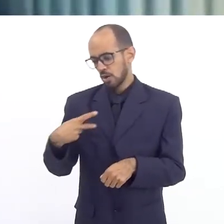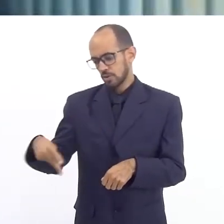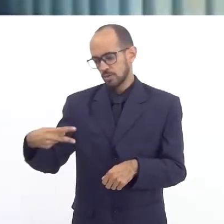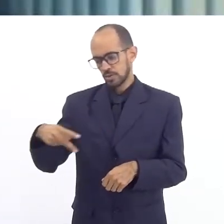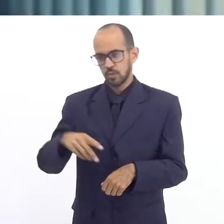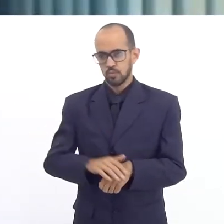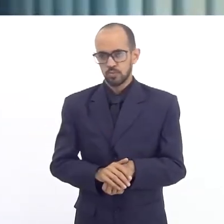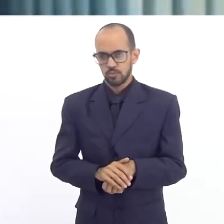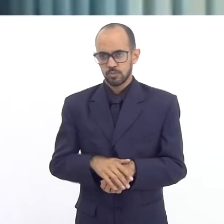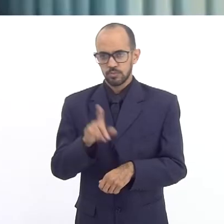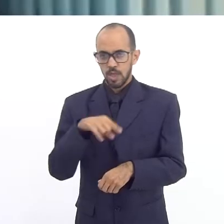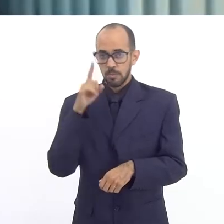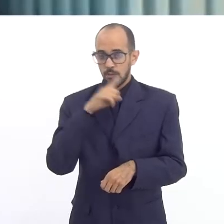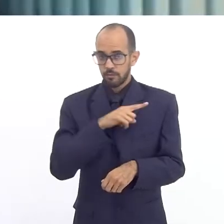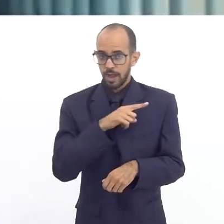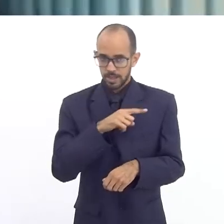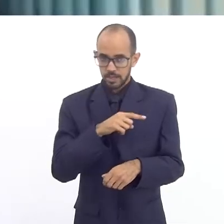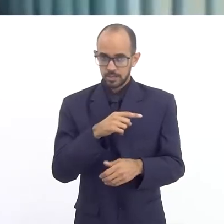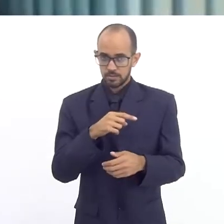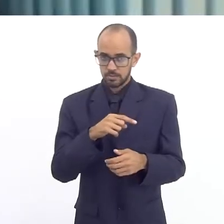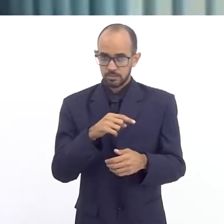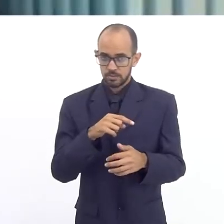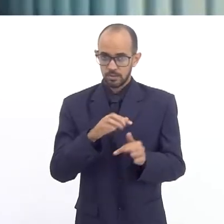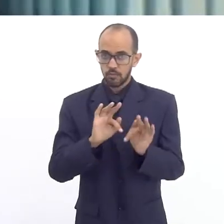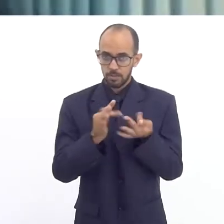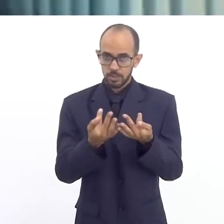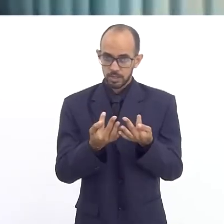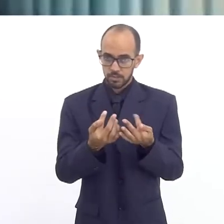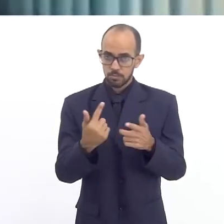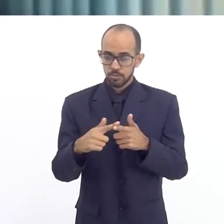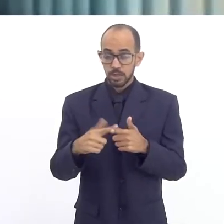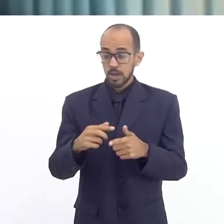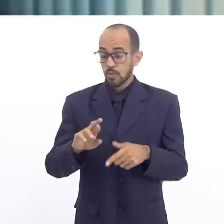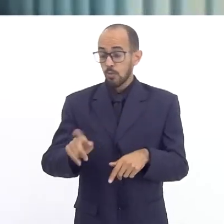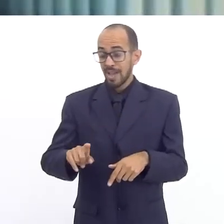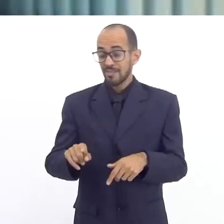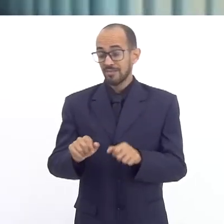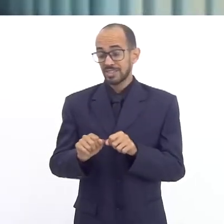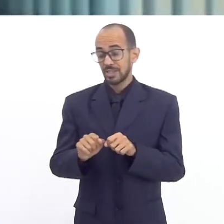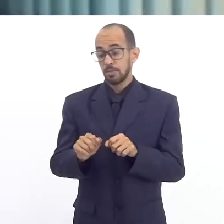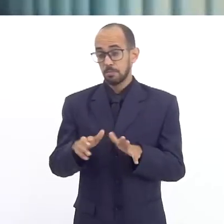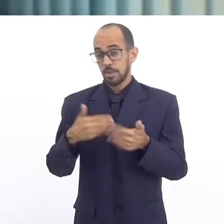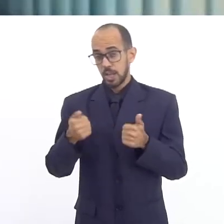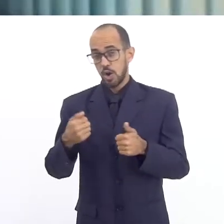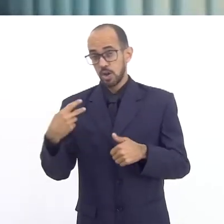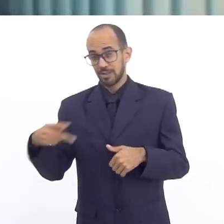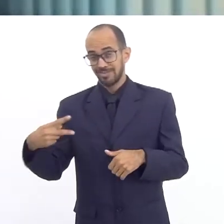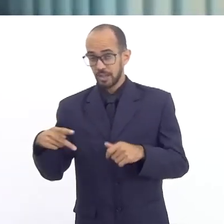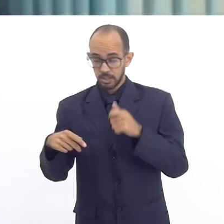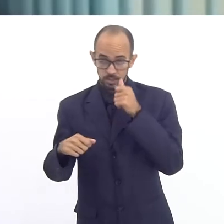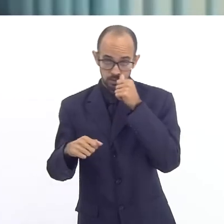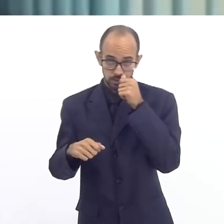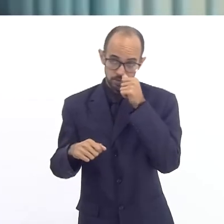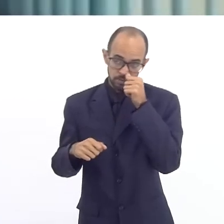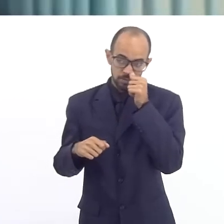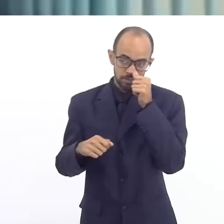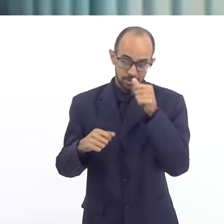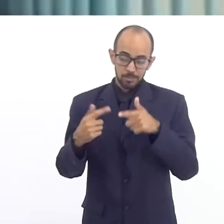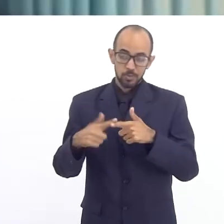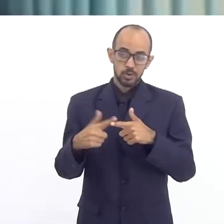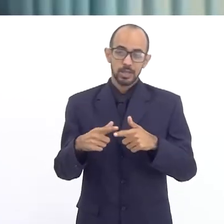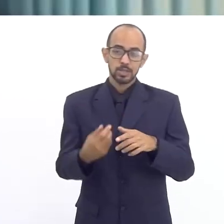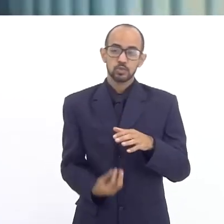você. Um erro enorme dos pais, porque não é fazer só o que é melhor para ele, porque a